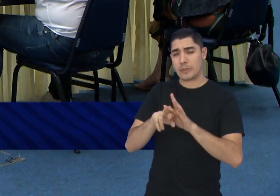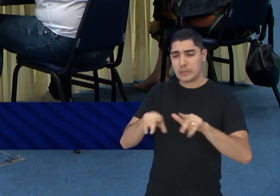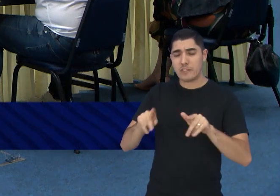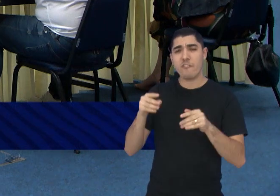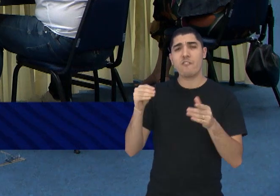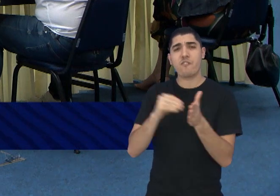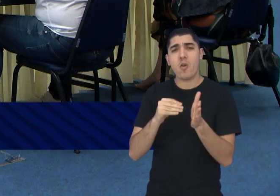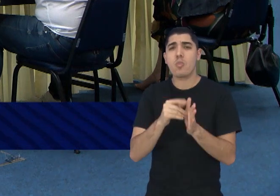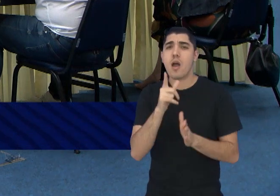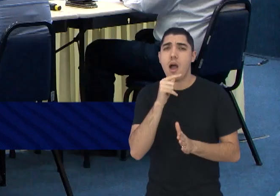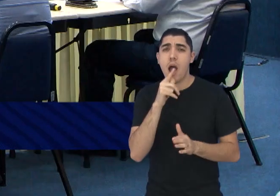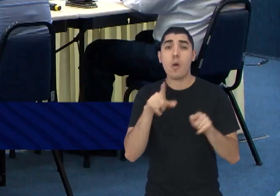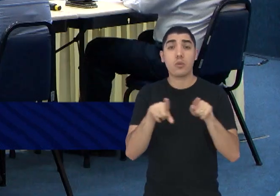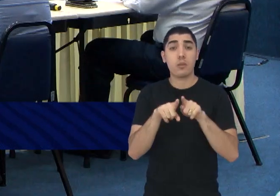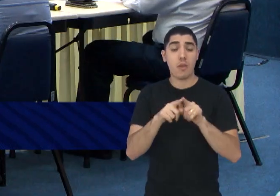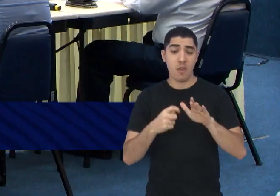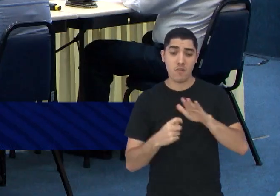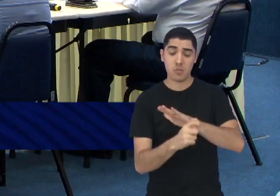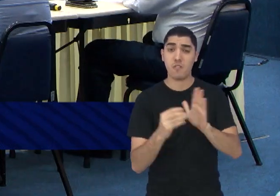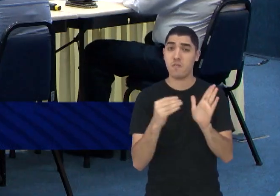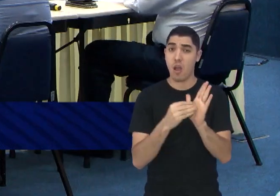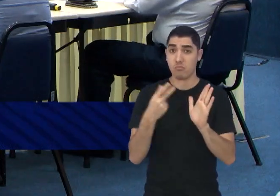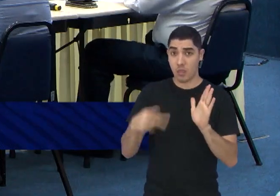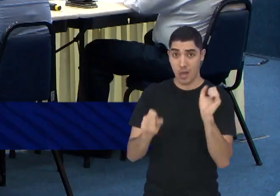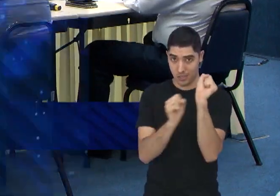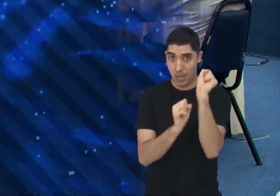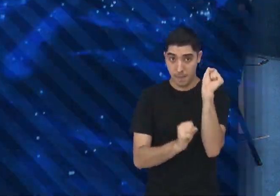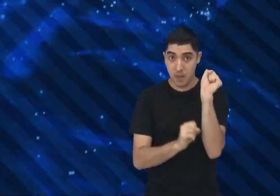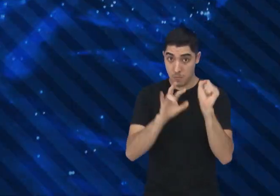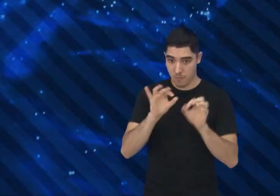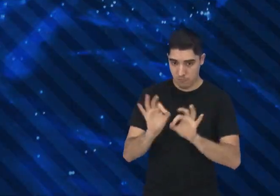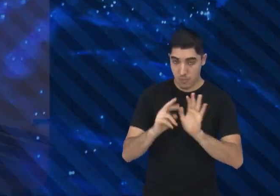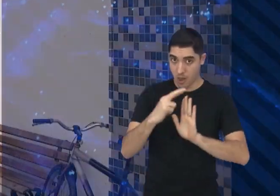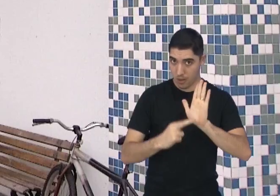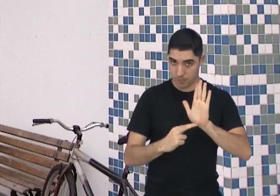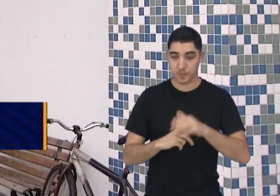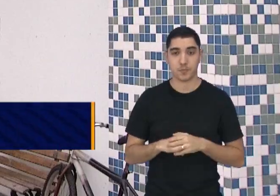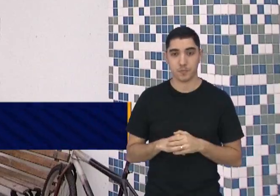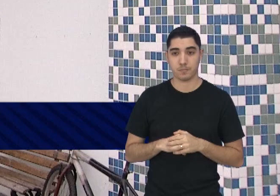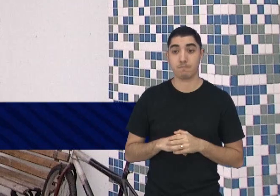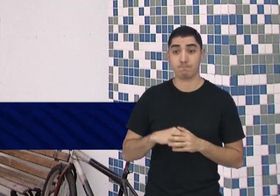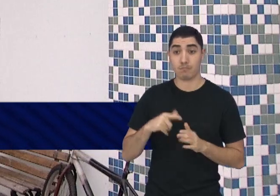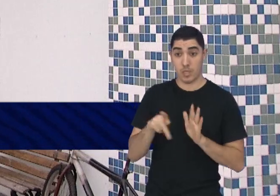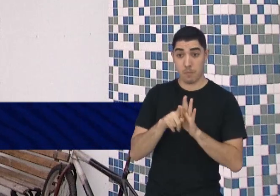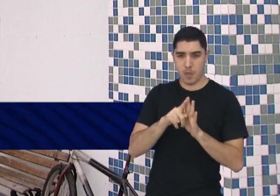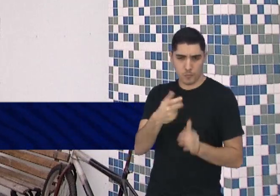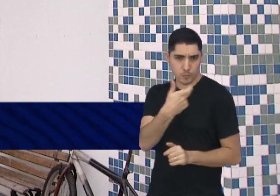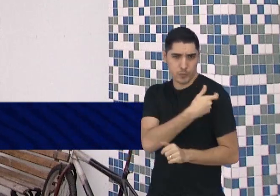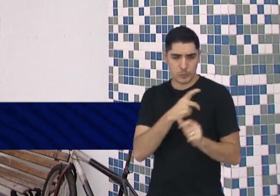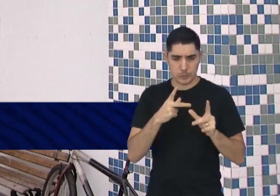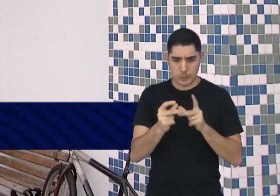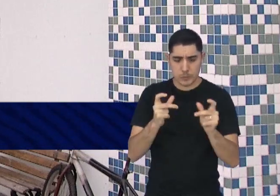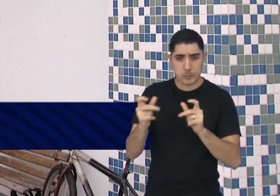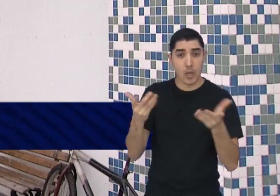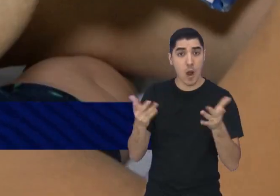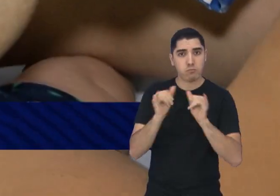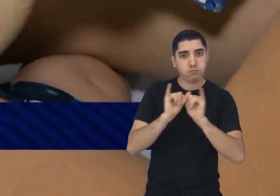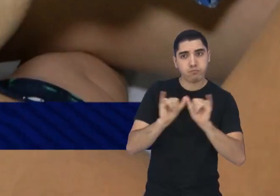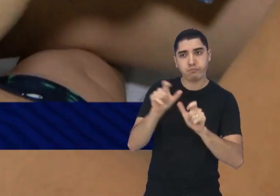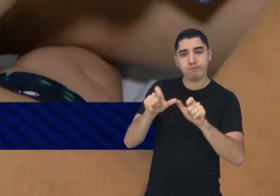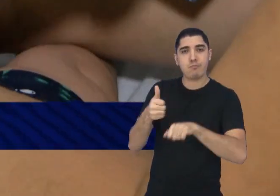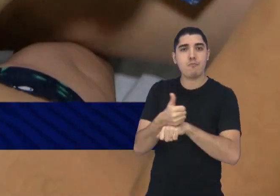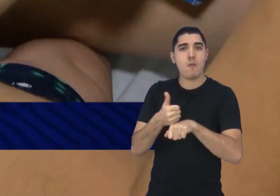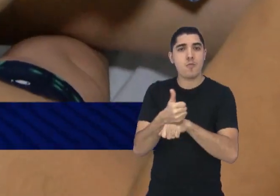água e planos de investimentos. Relatório final deve ser elaborado em breve. Campanha de multivacinação mobiliza profissionais da saúde